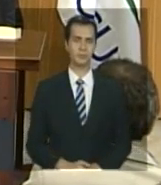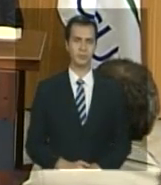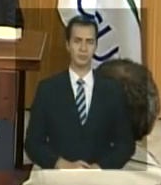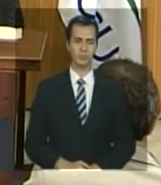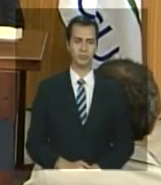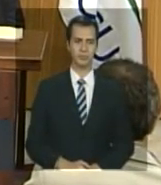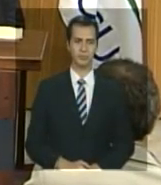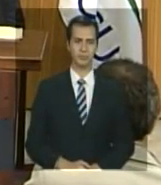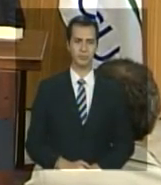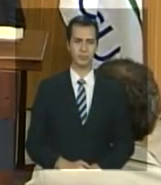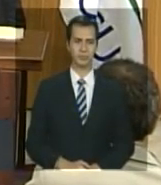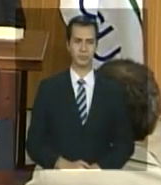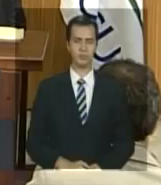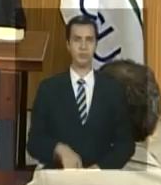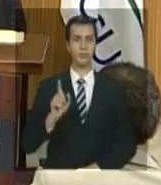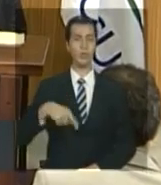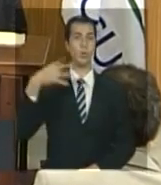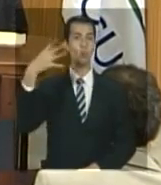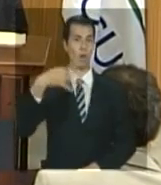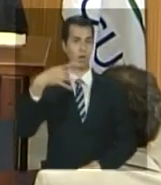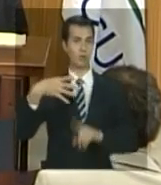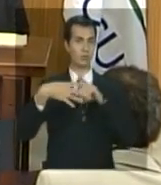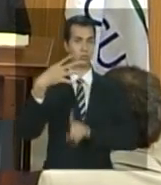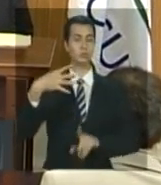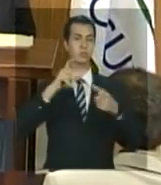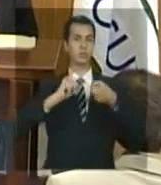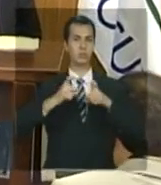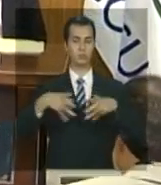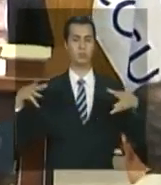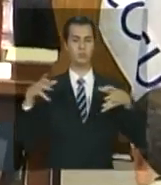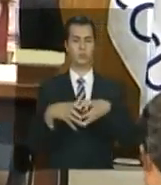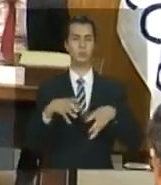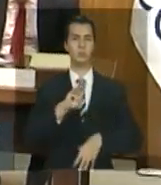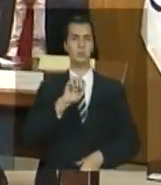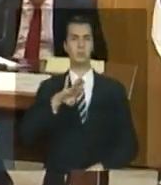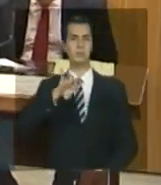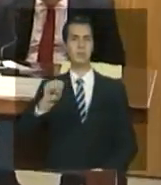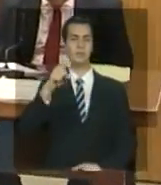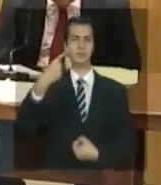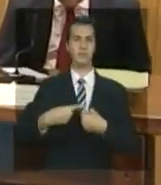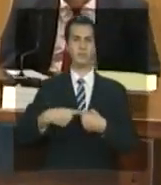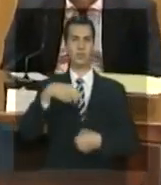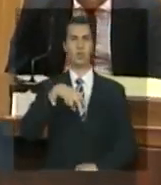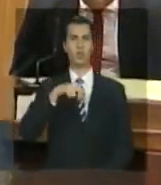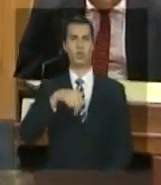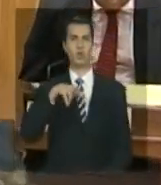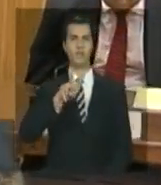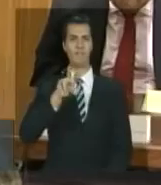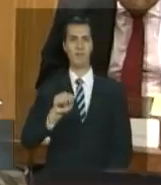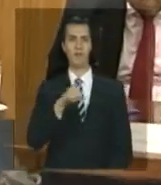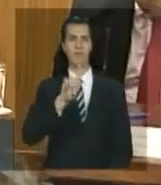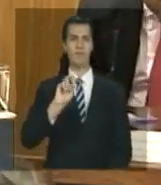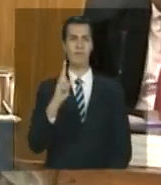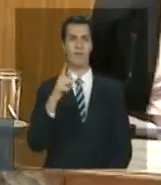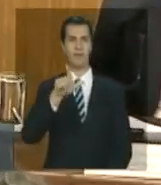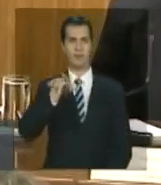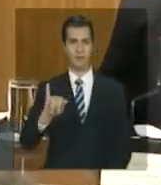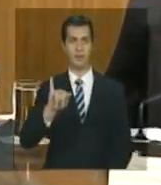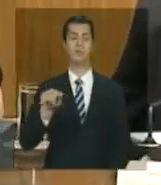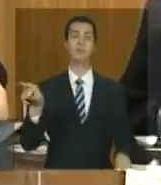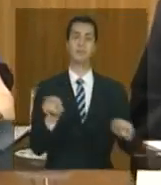da quarta cúpula do BRICS, que vai se realizar em Nova Delhi, no próximo dia 29, e de uma